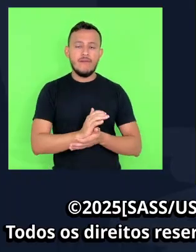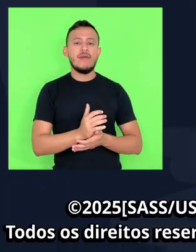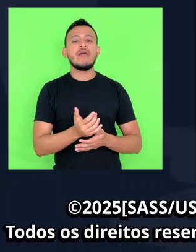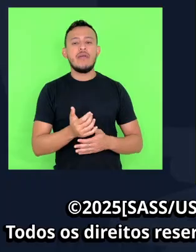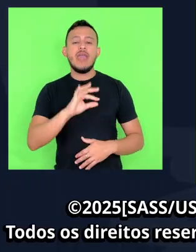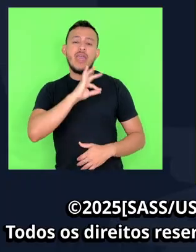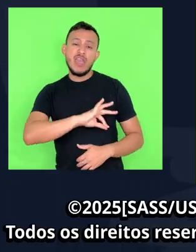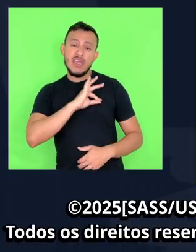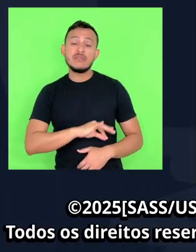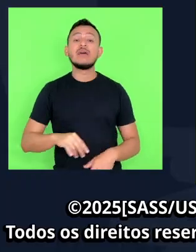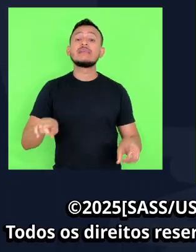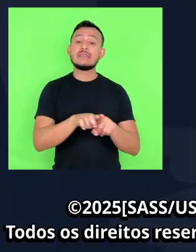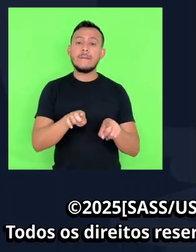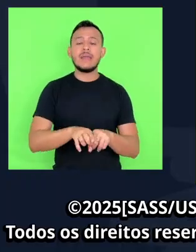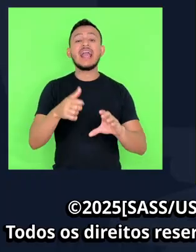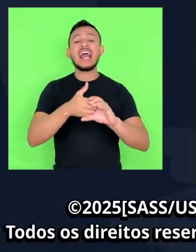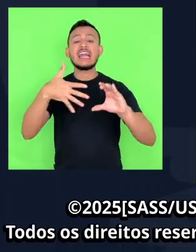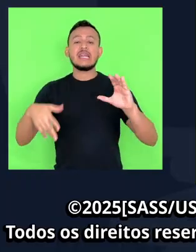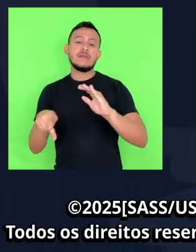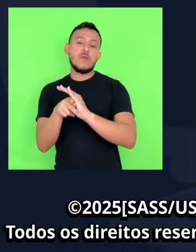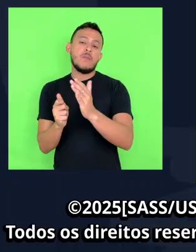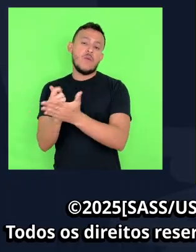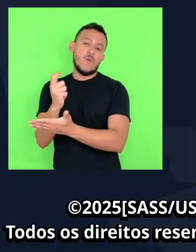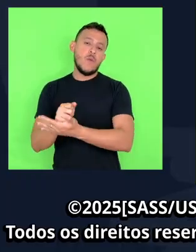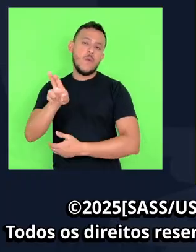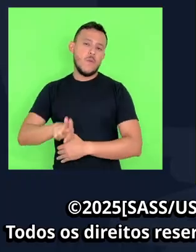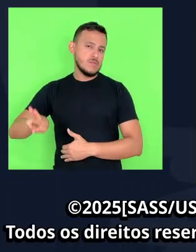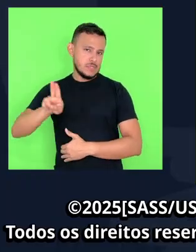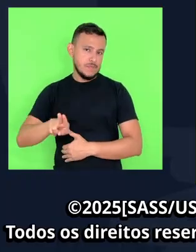e características de consumo. Mas